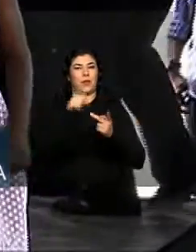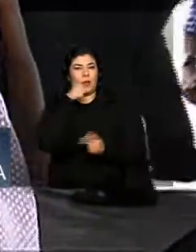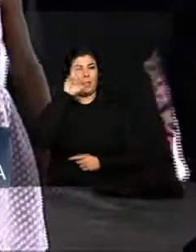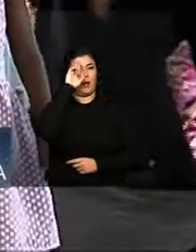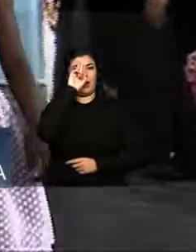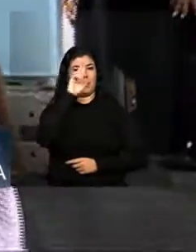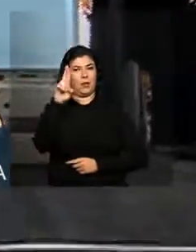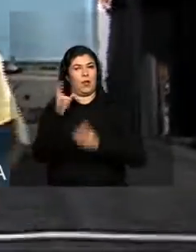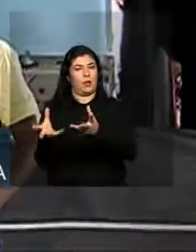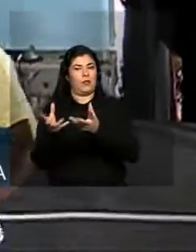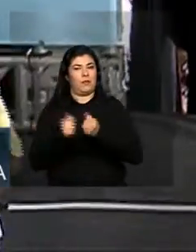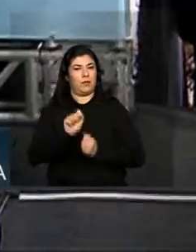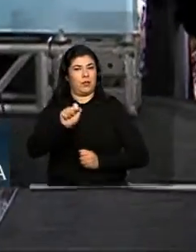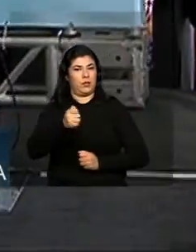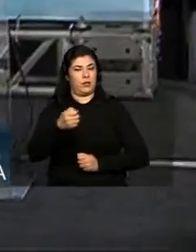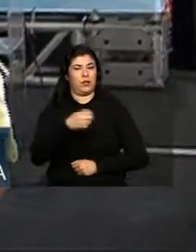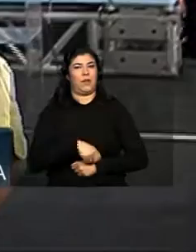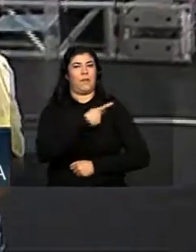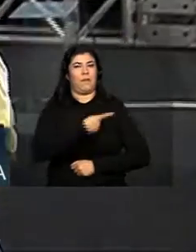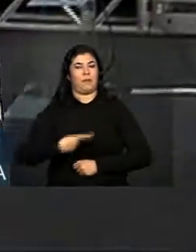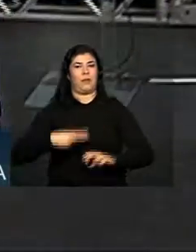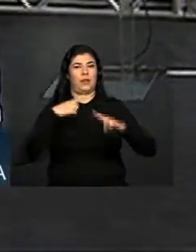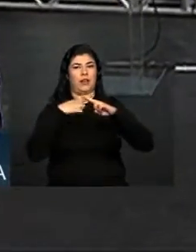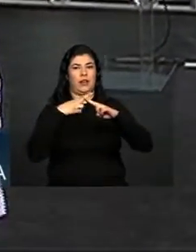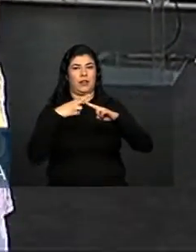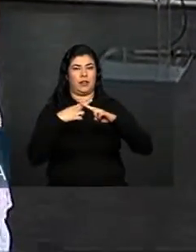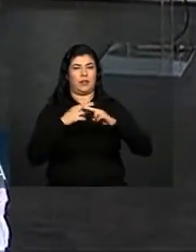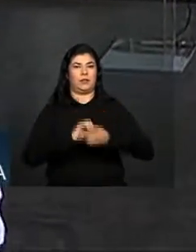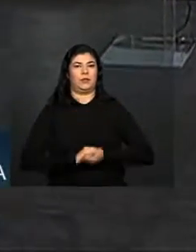da presidente da Caixa Econômica Federal.